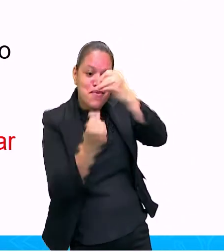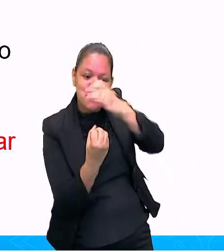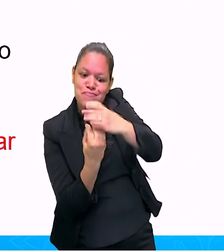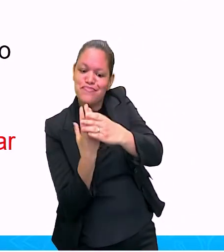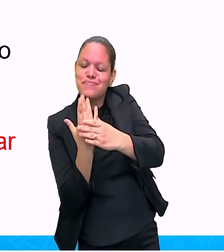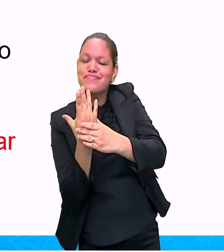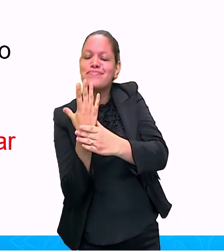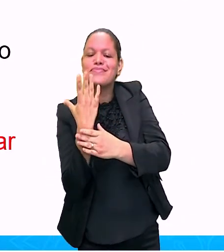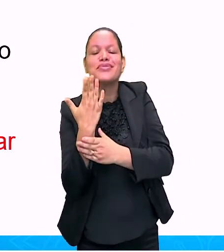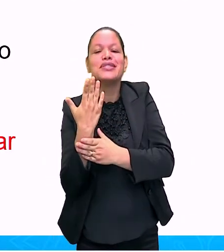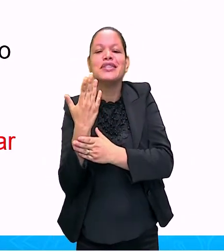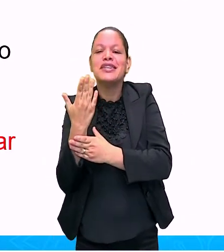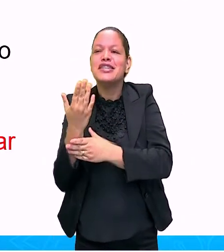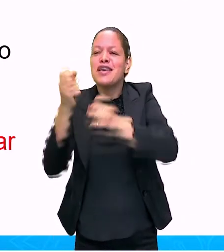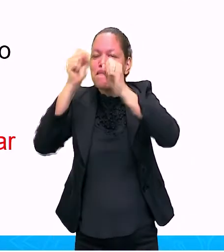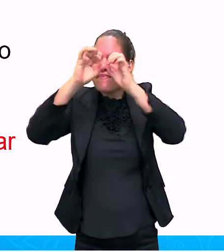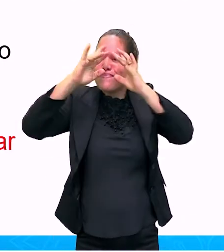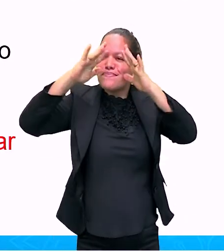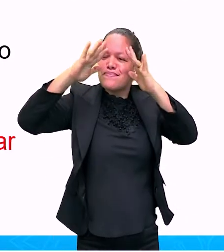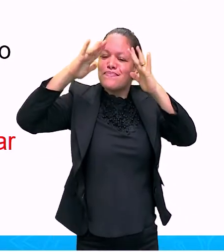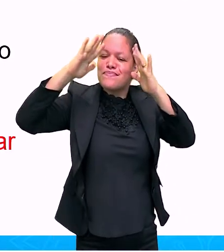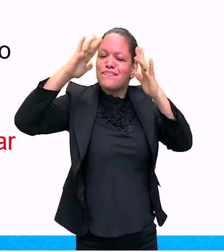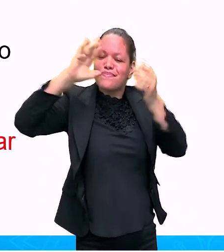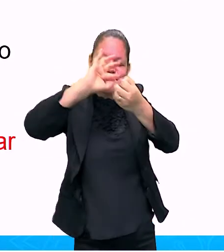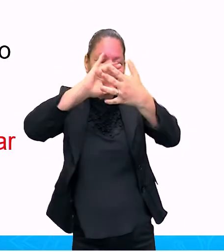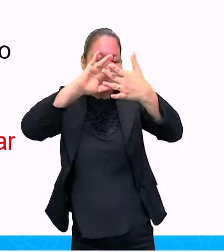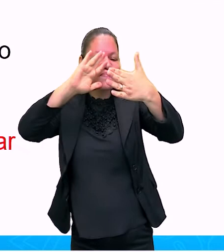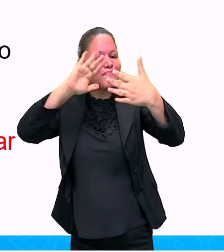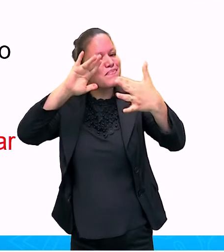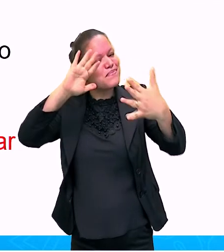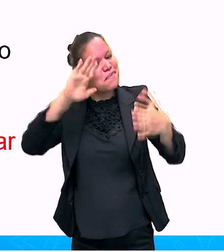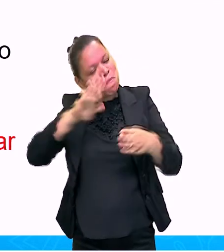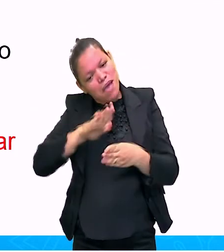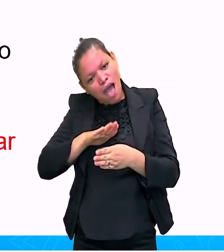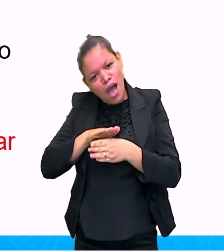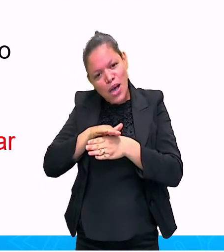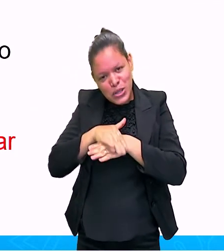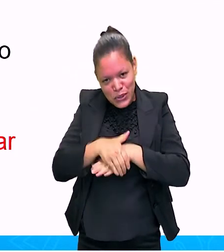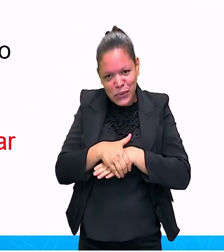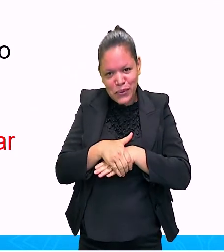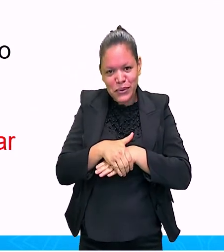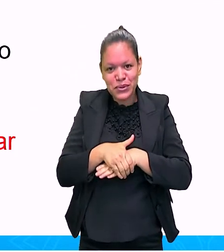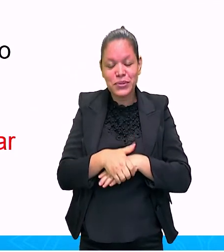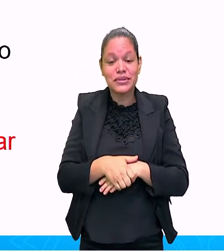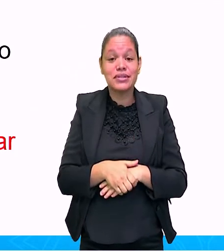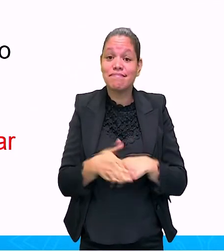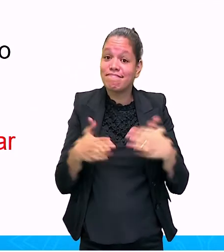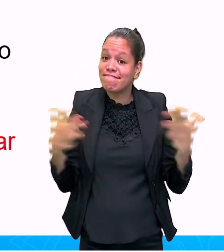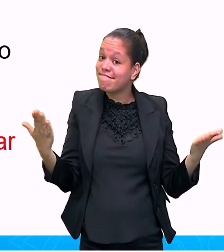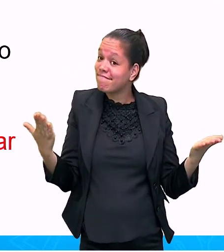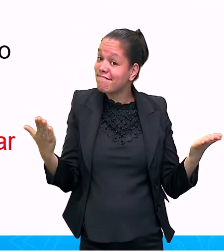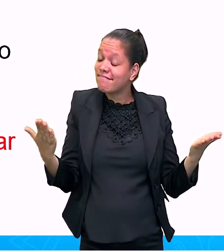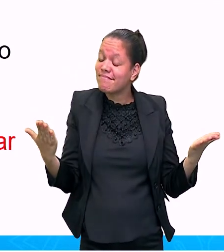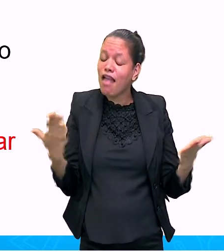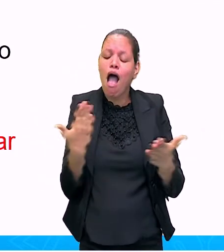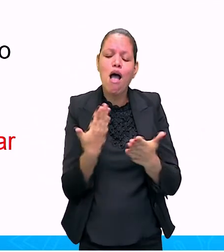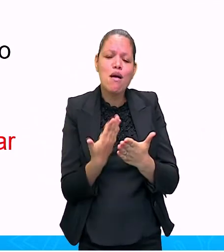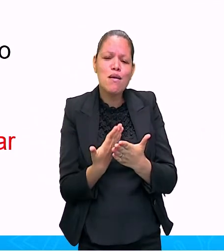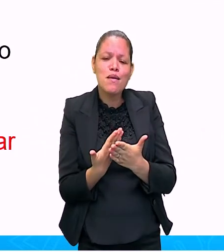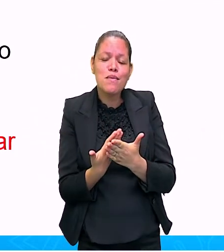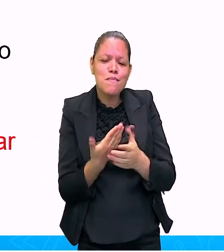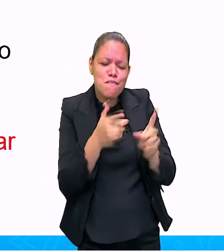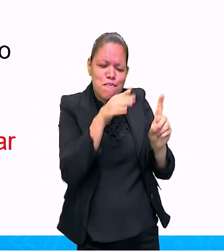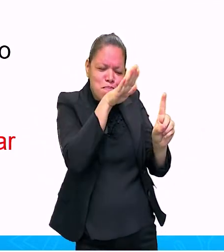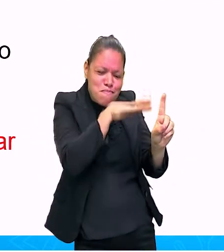na ausência do sol para iluminar um pouco a noite. E assim, segundo o